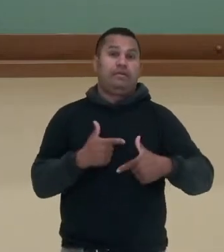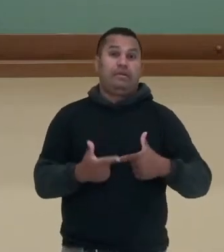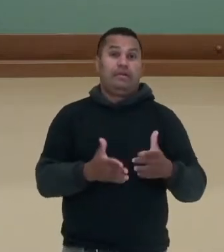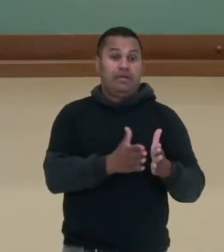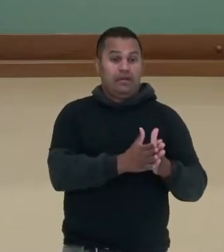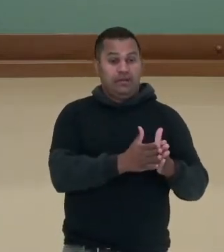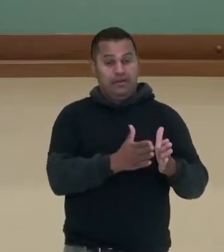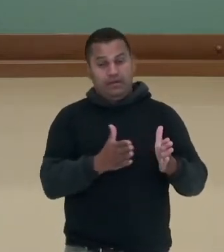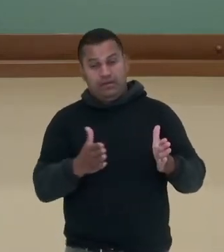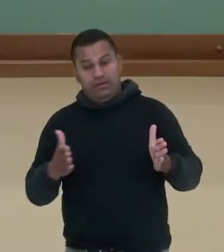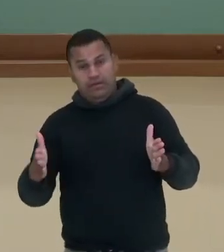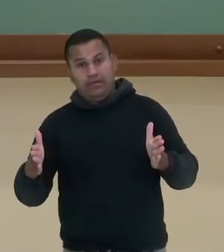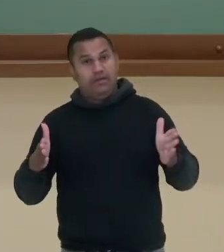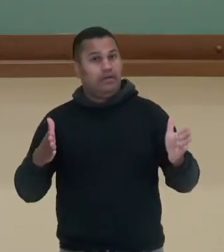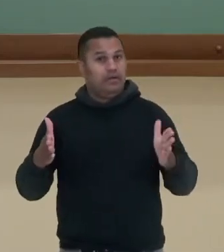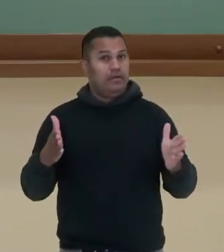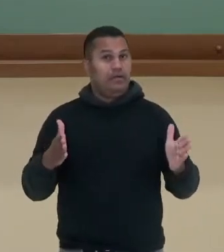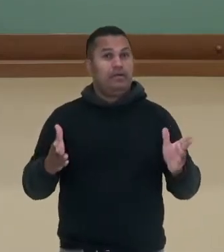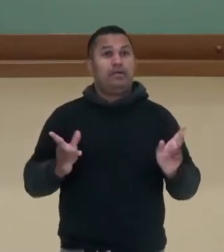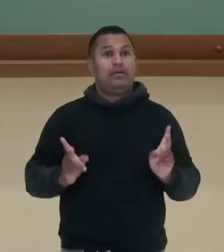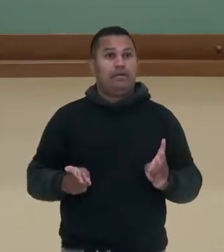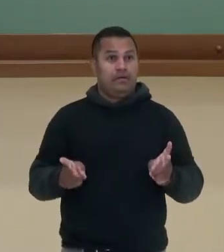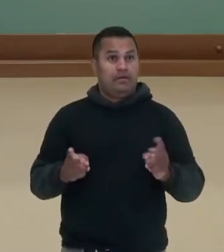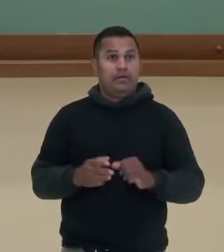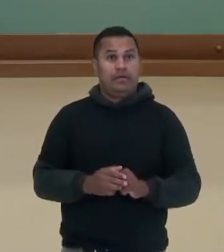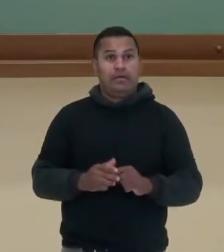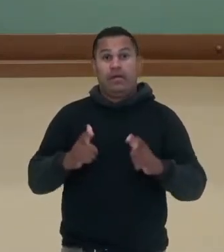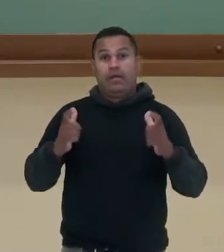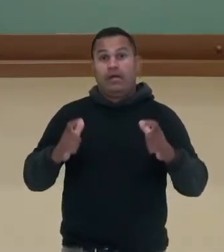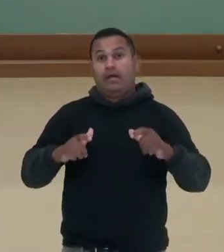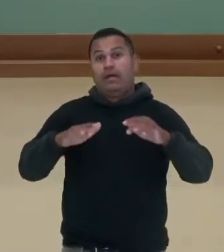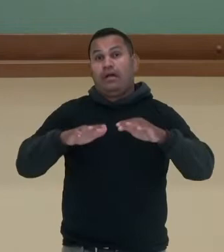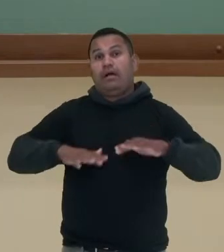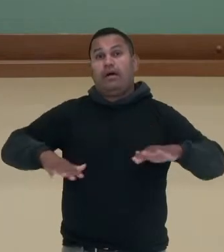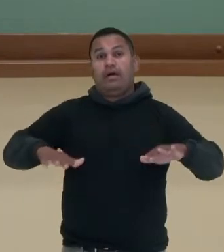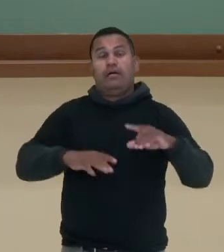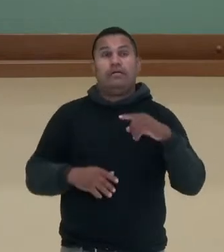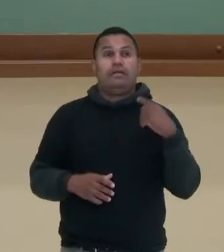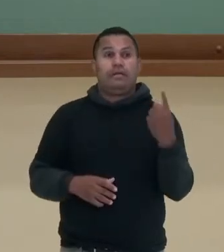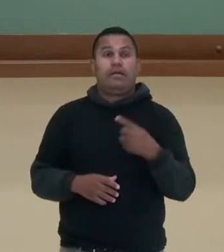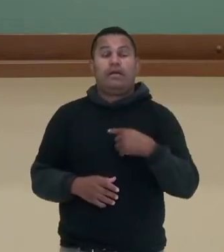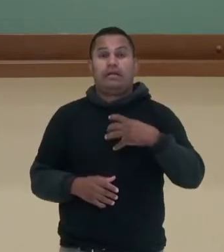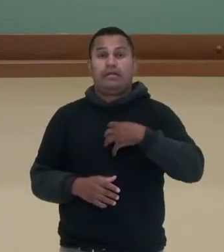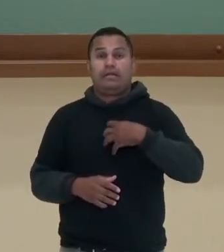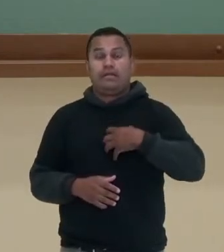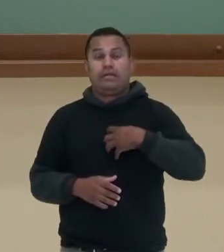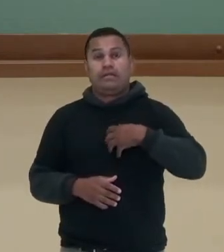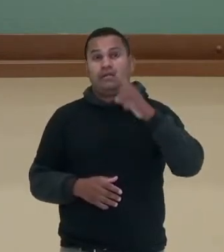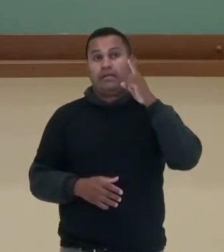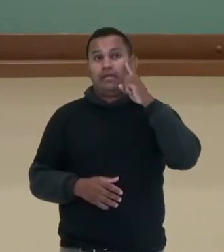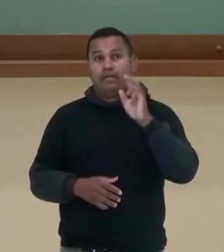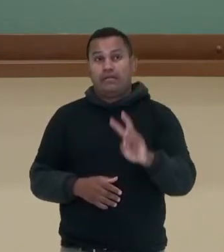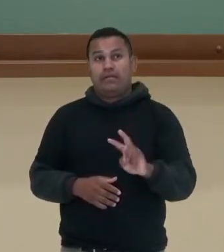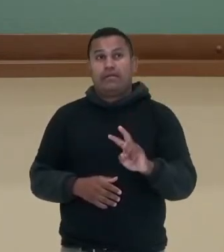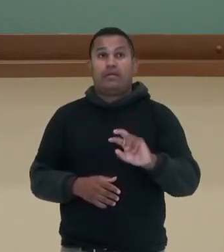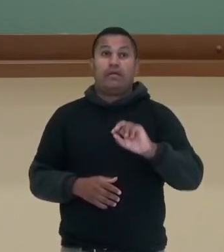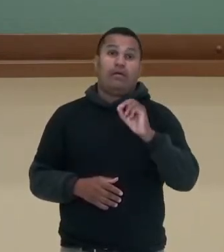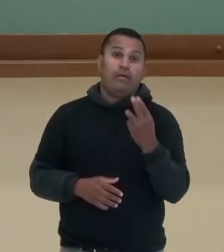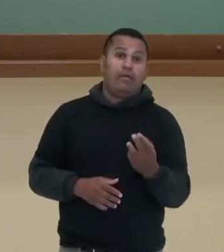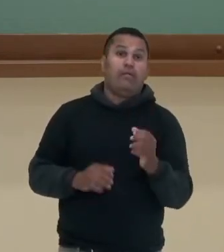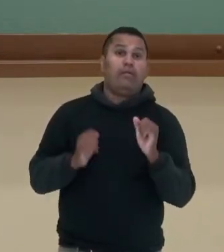Pode ser numa escala espacial, vai ver um espaço como um todo, mas também pode ser biológica. Eu vou